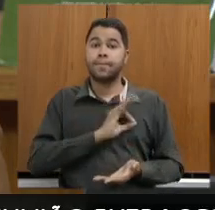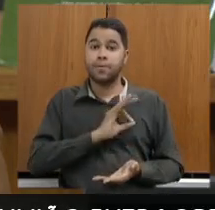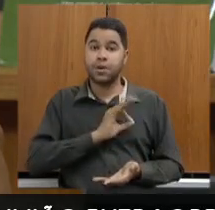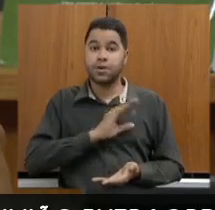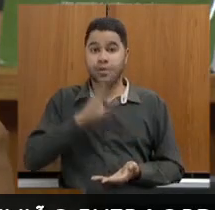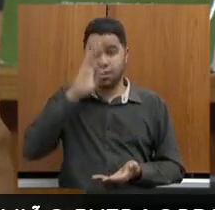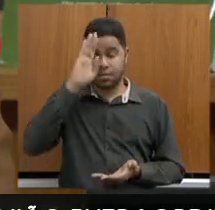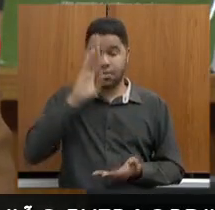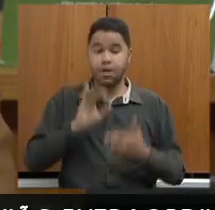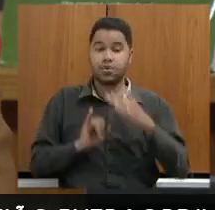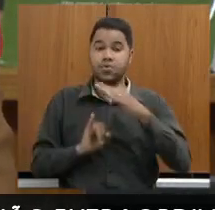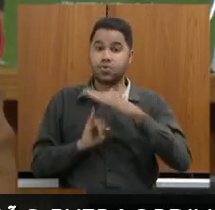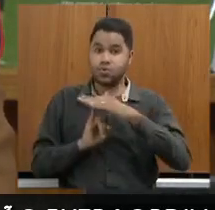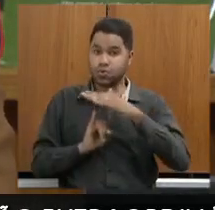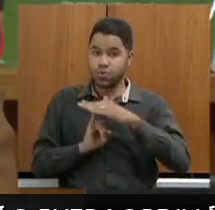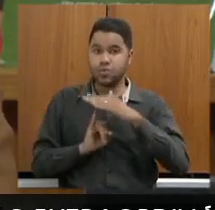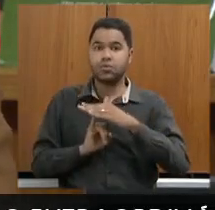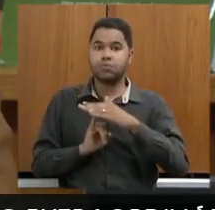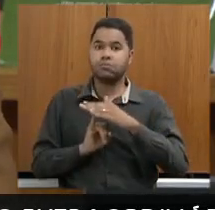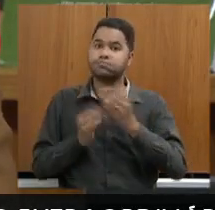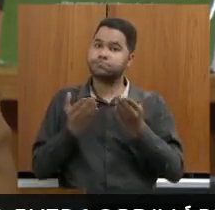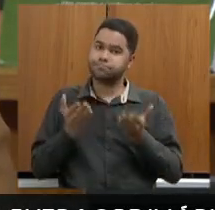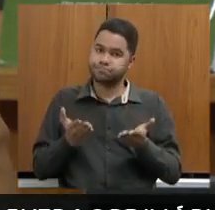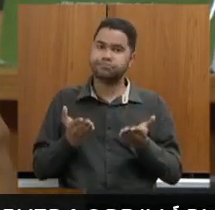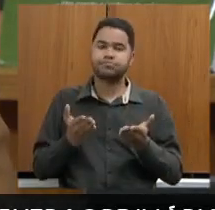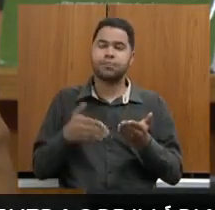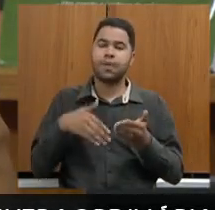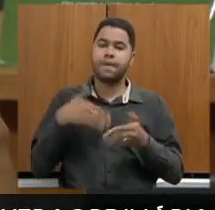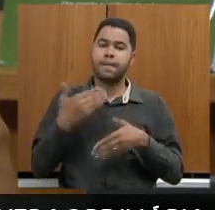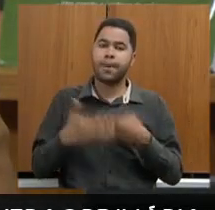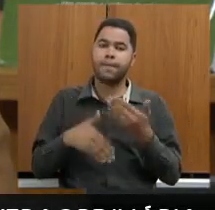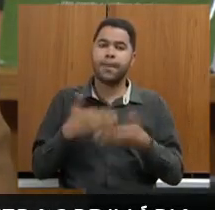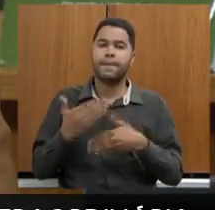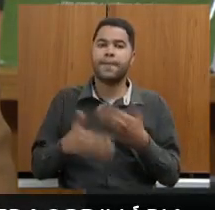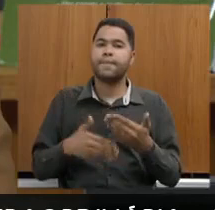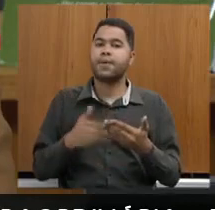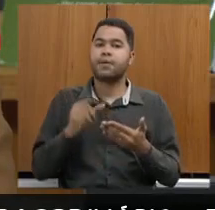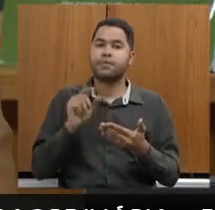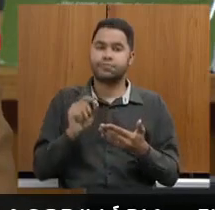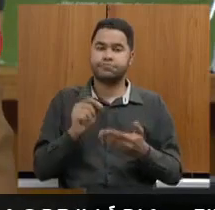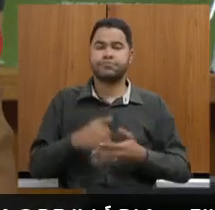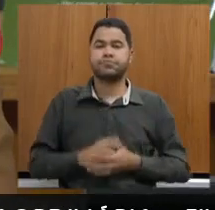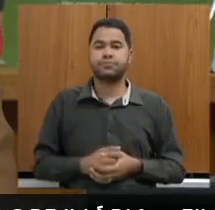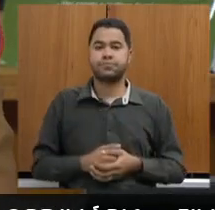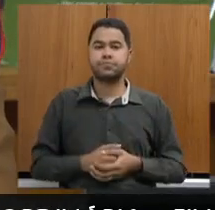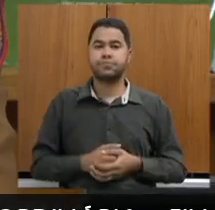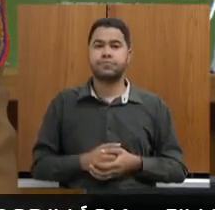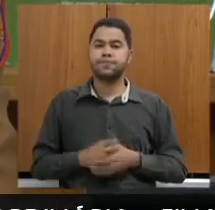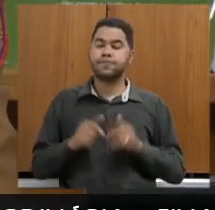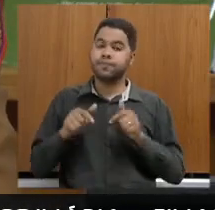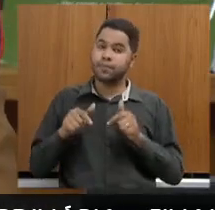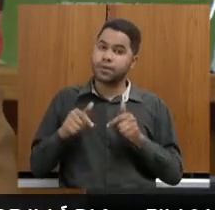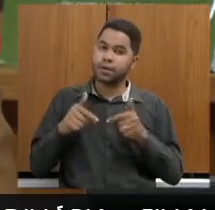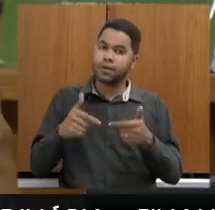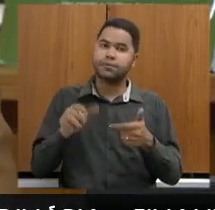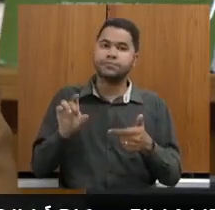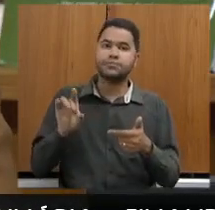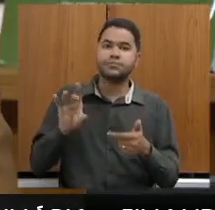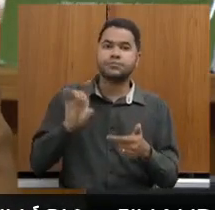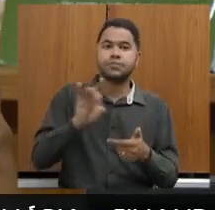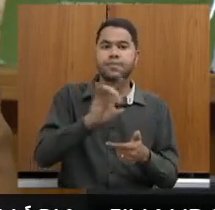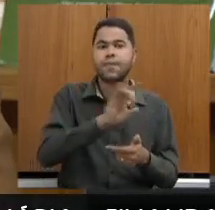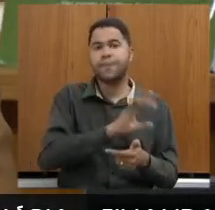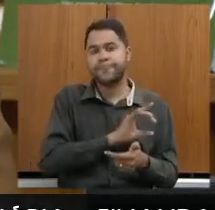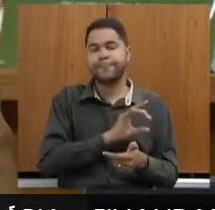grandeza a instituição ela é construída com a ação né com cada ocorrência